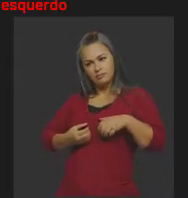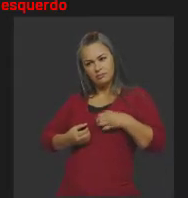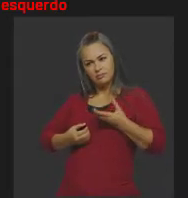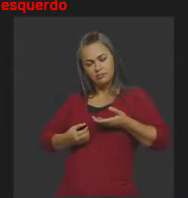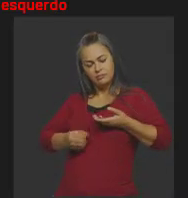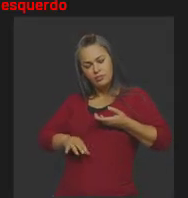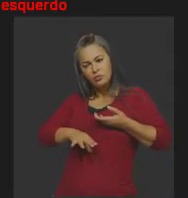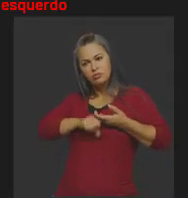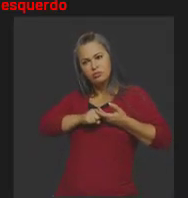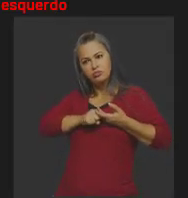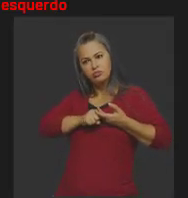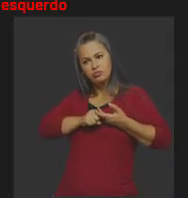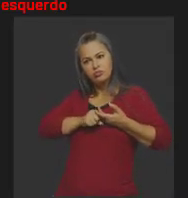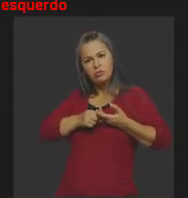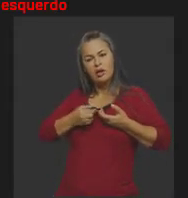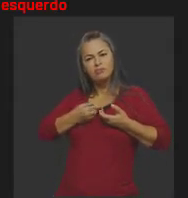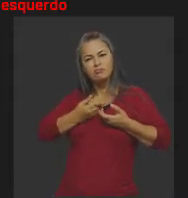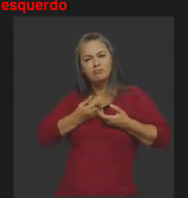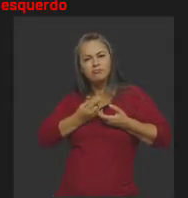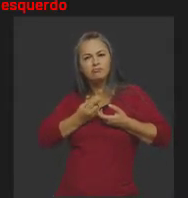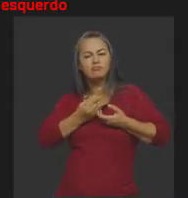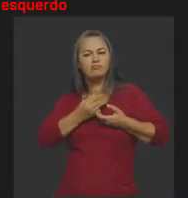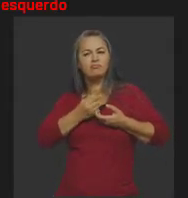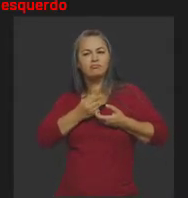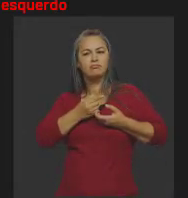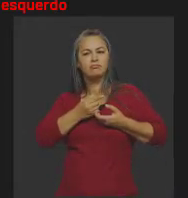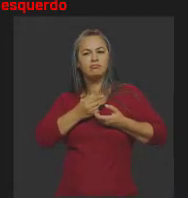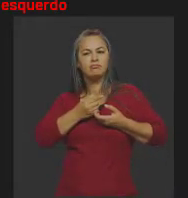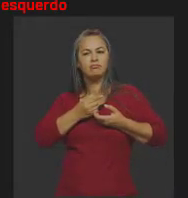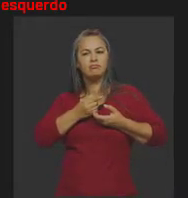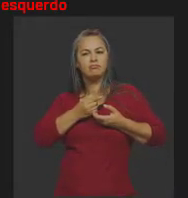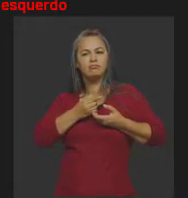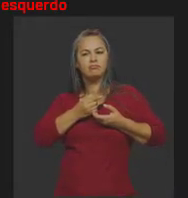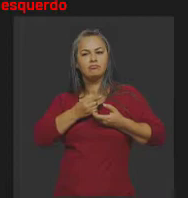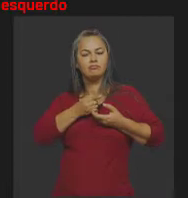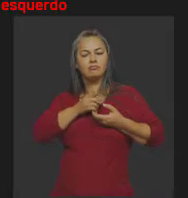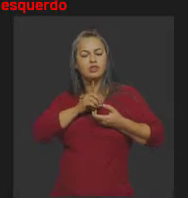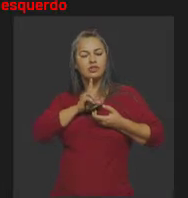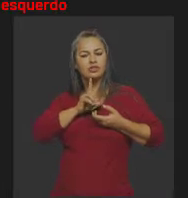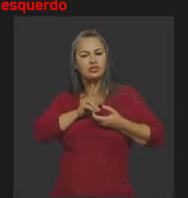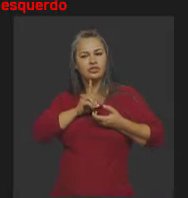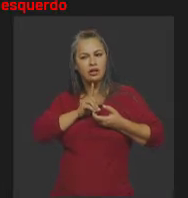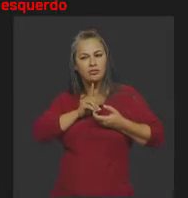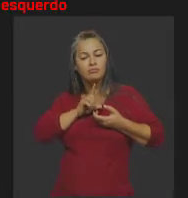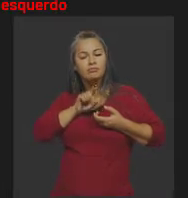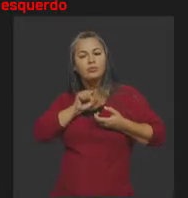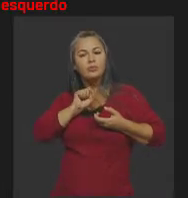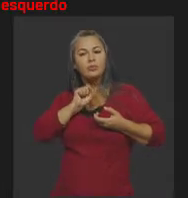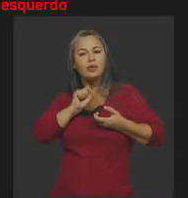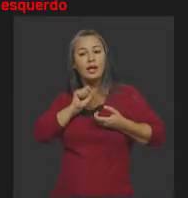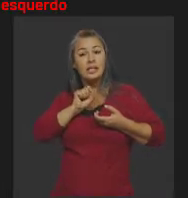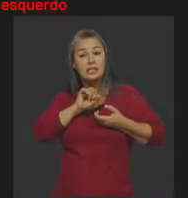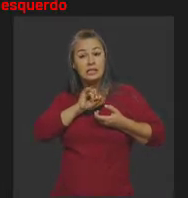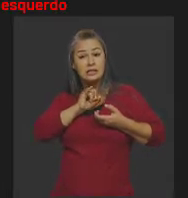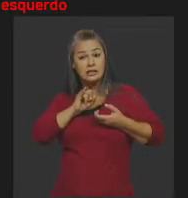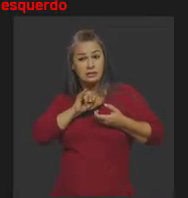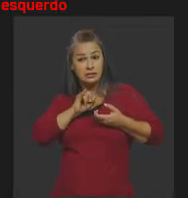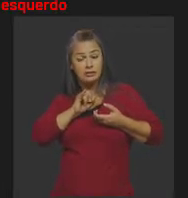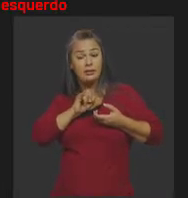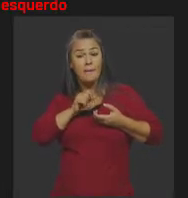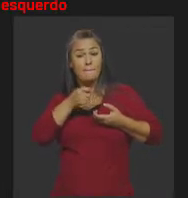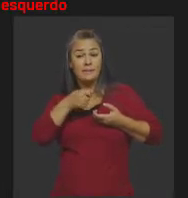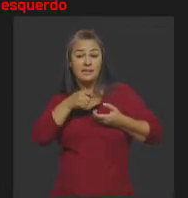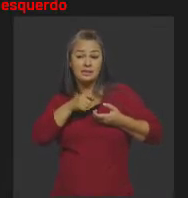ventrículo direito. Lembrando que o lado direito não entra em contato com o lado esquerdo, então se chegou no ventrículo direito, agora tem que